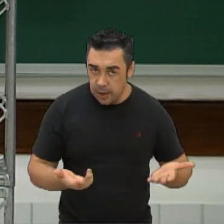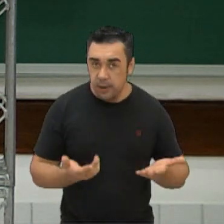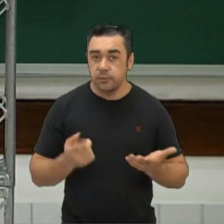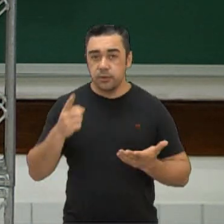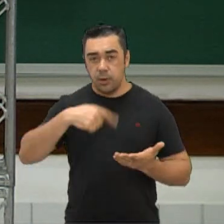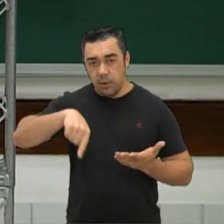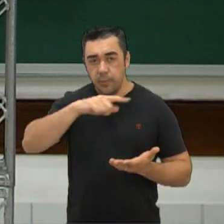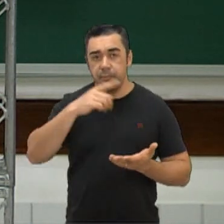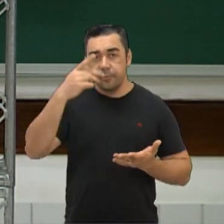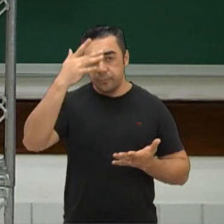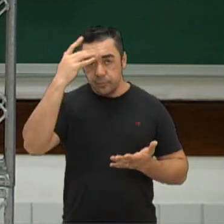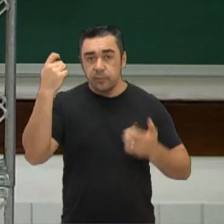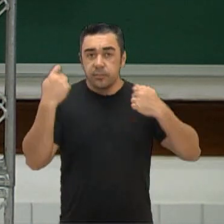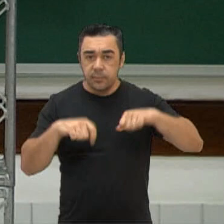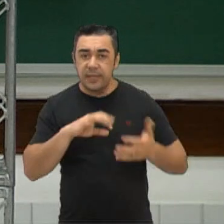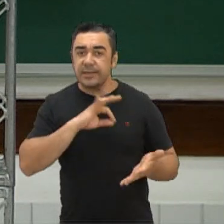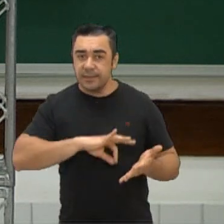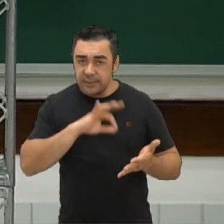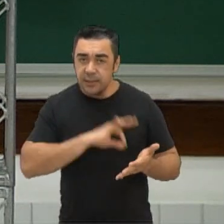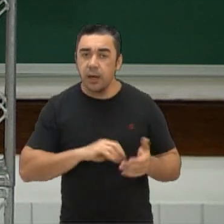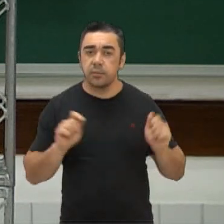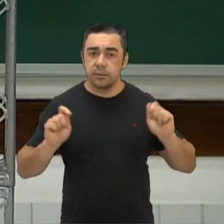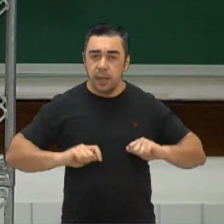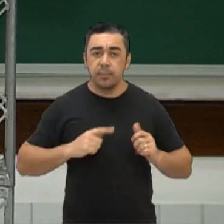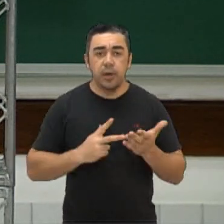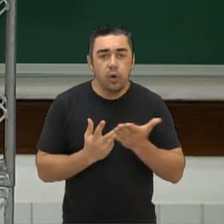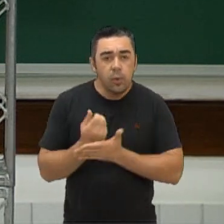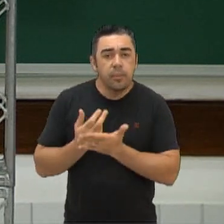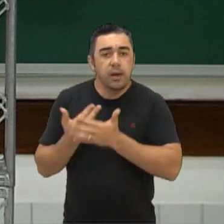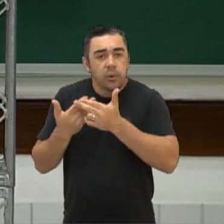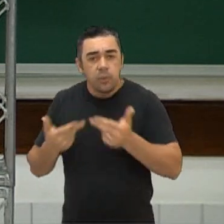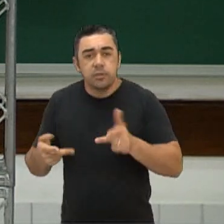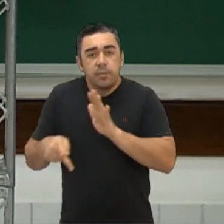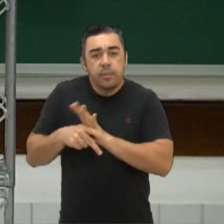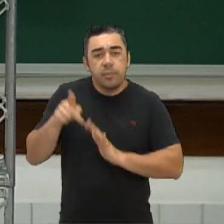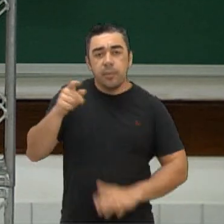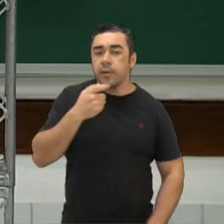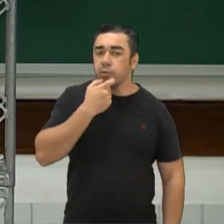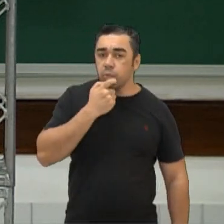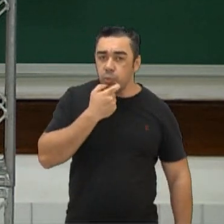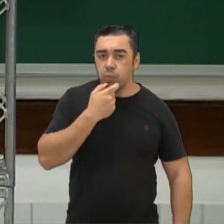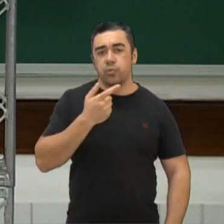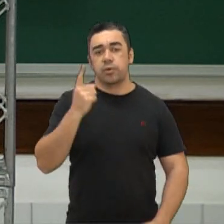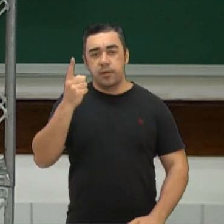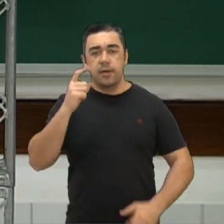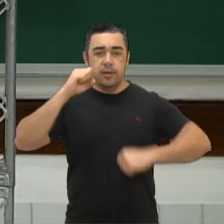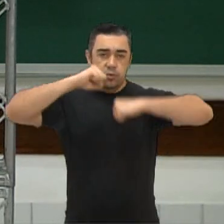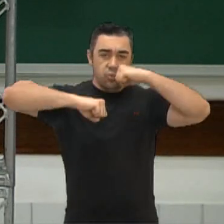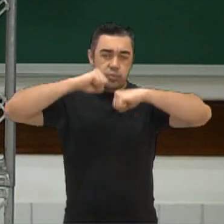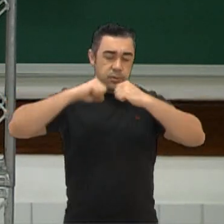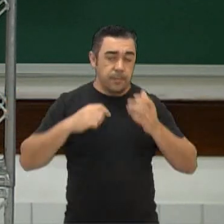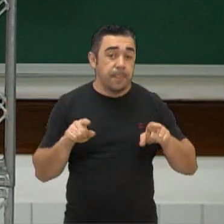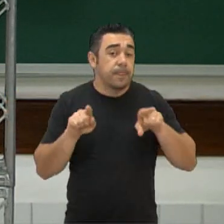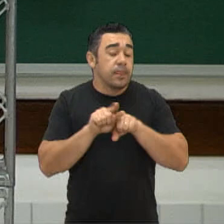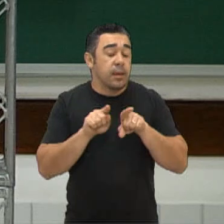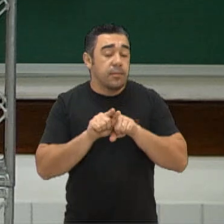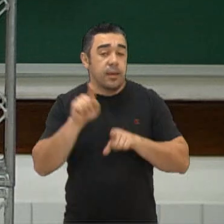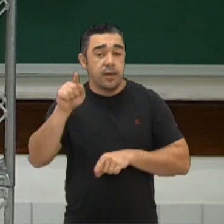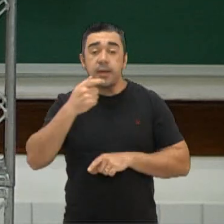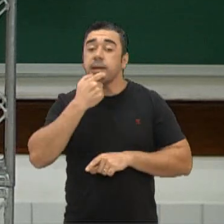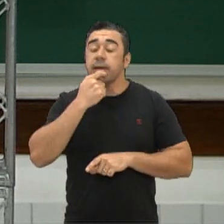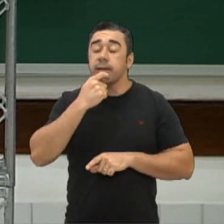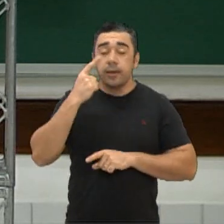um salário para consumir os produtos, né, principalmente os produtos ingleses industrializados, e ela também estava